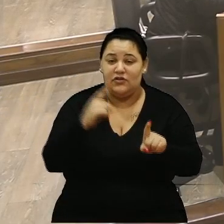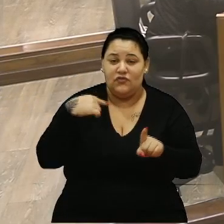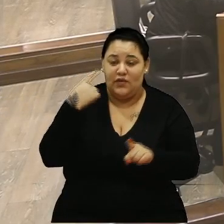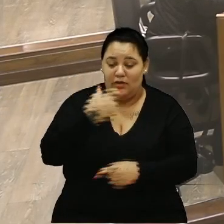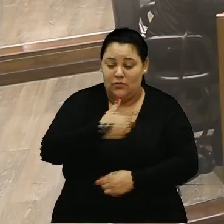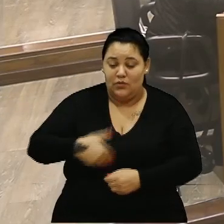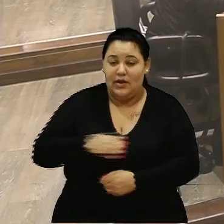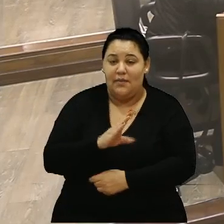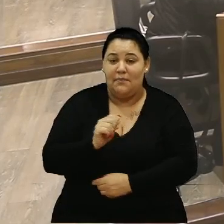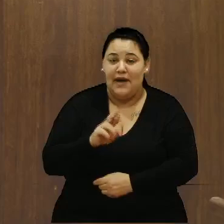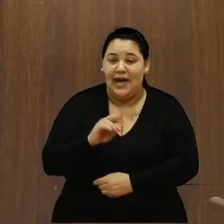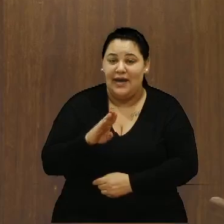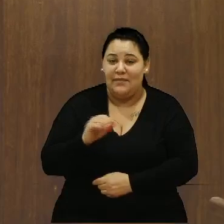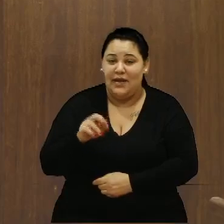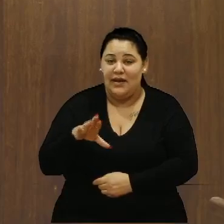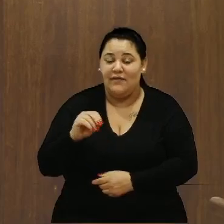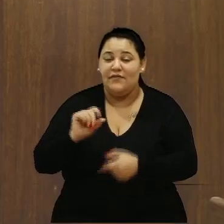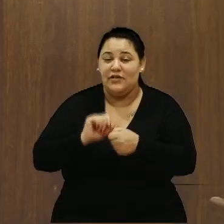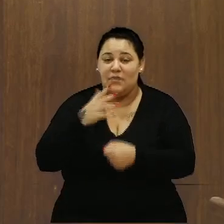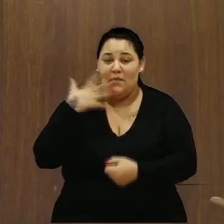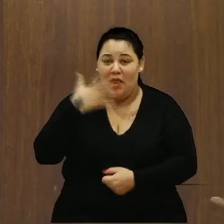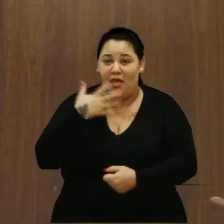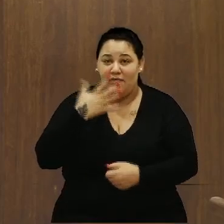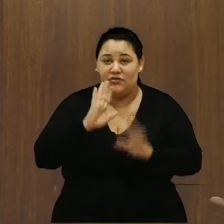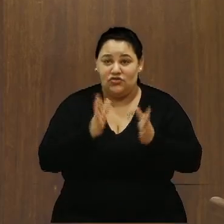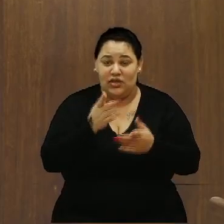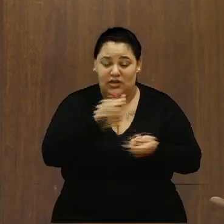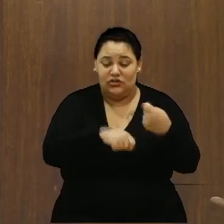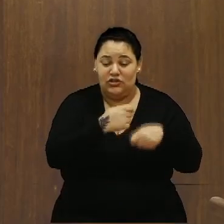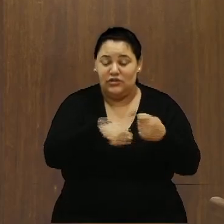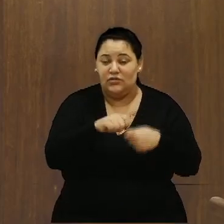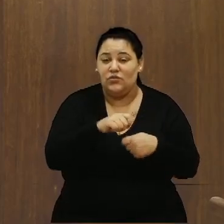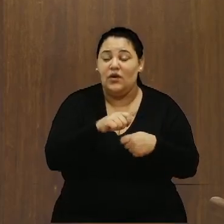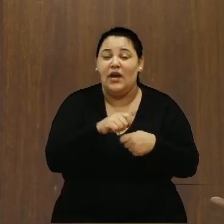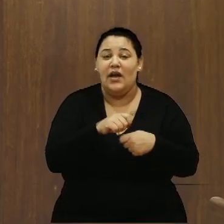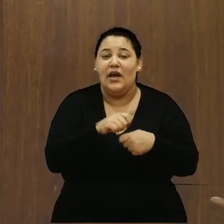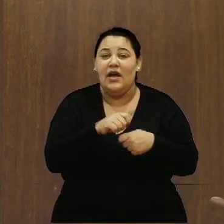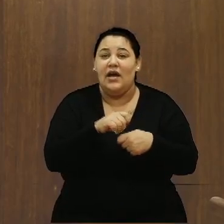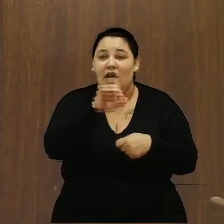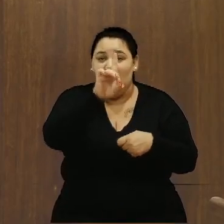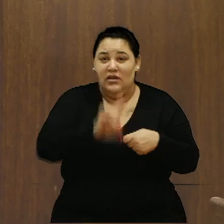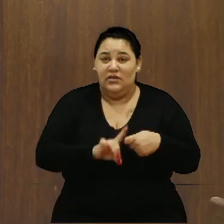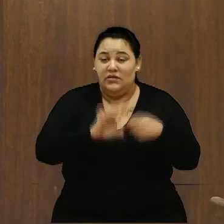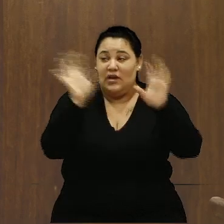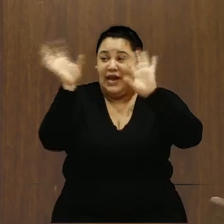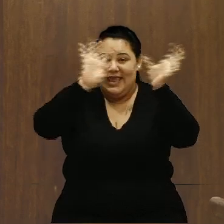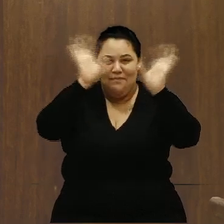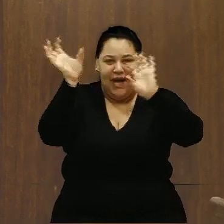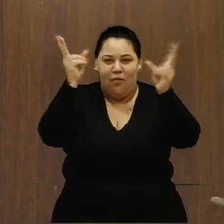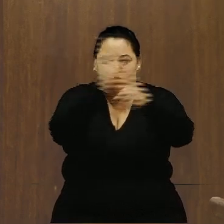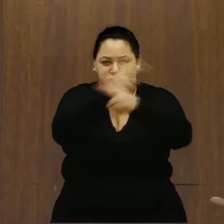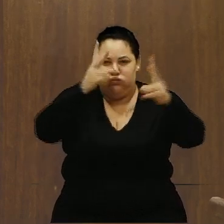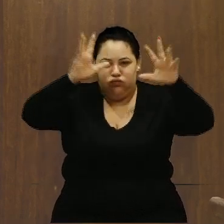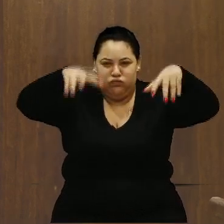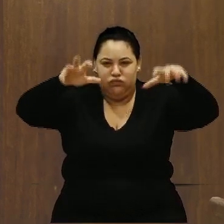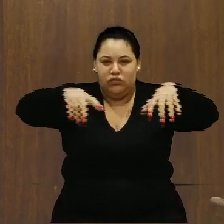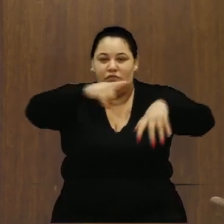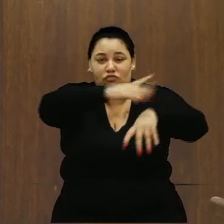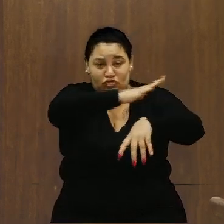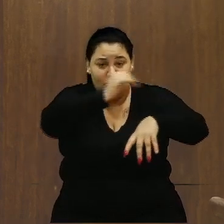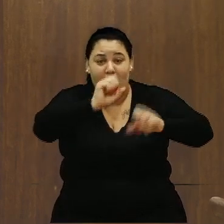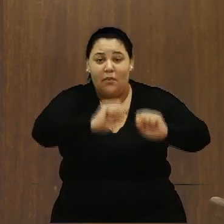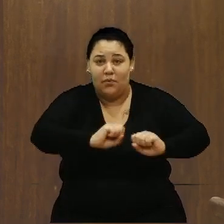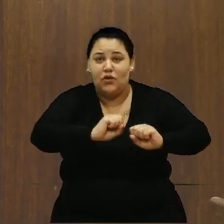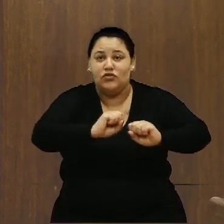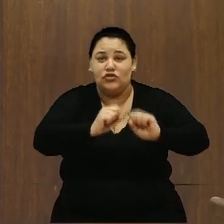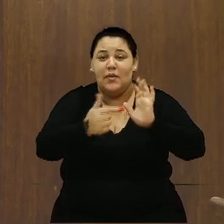palestra sobre esse tema. Eu conversei com isso sobre nessa casa, Direito Administrativo e Emergências Climáticas. Sugeri ao presidente que traga a procuradora para que apresente